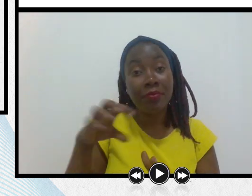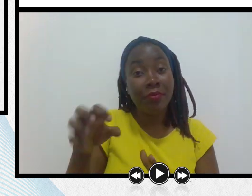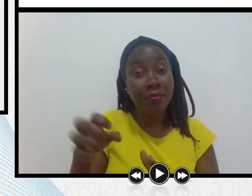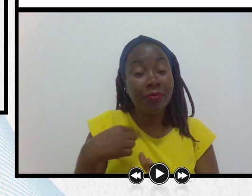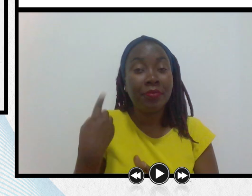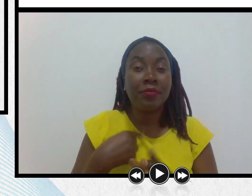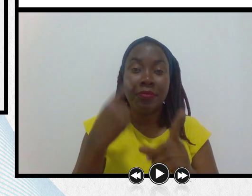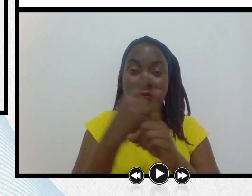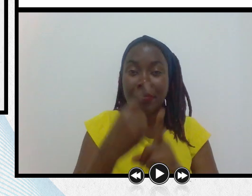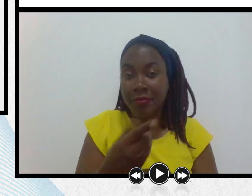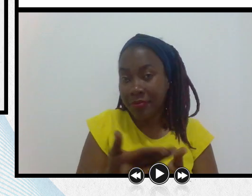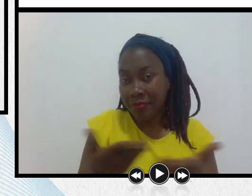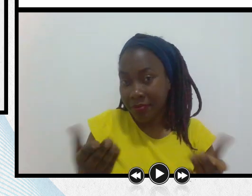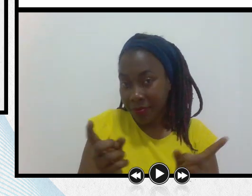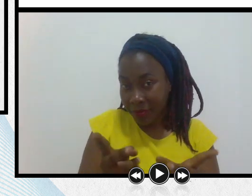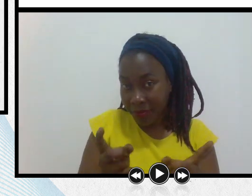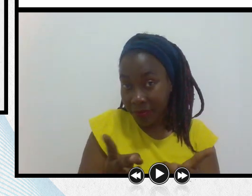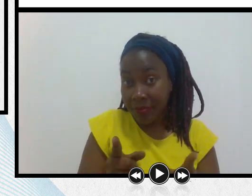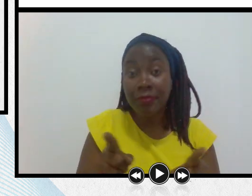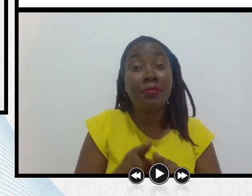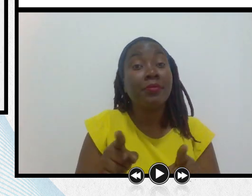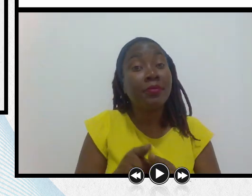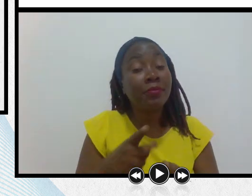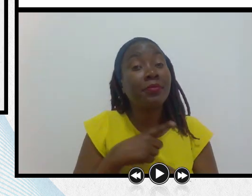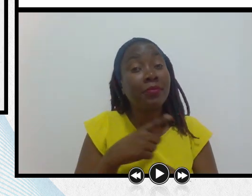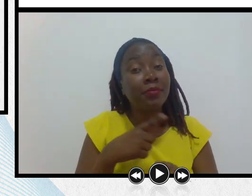que a gente encontra aí no mercado, mas